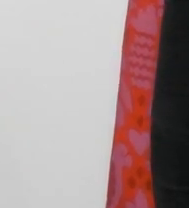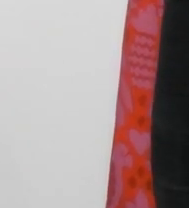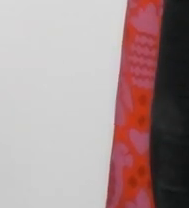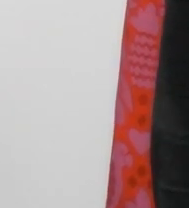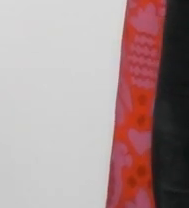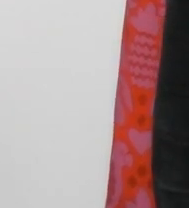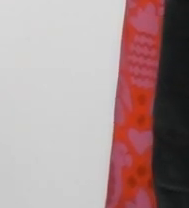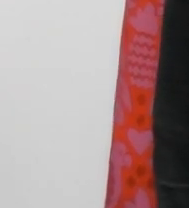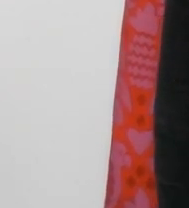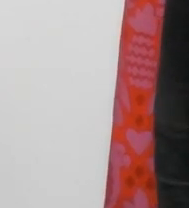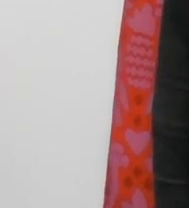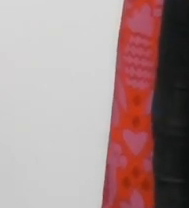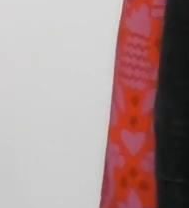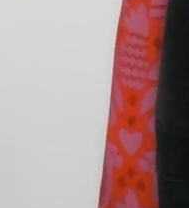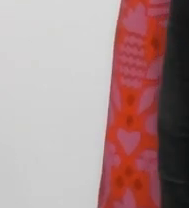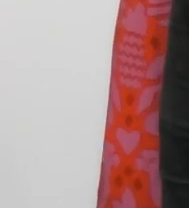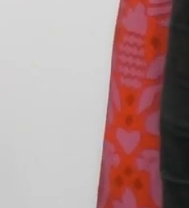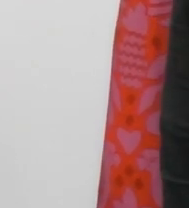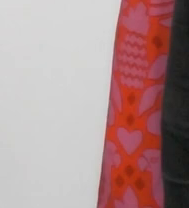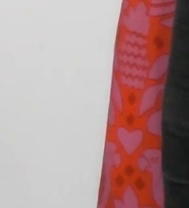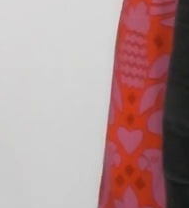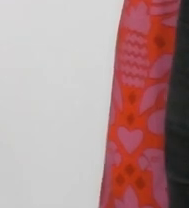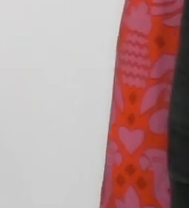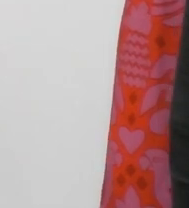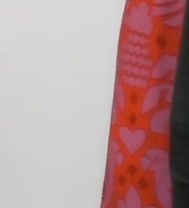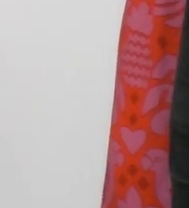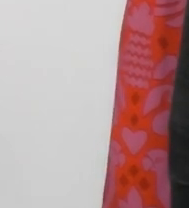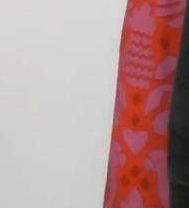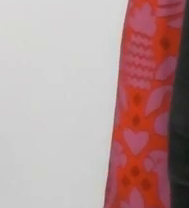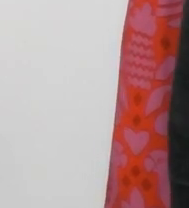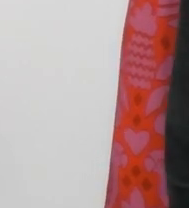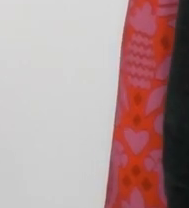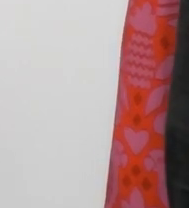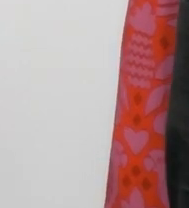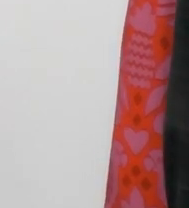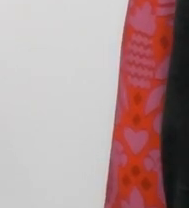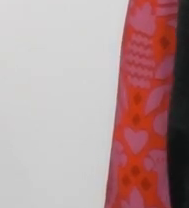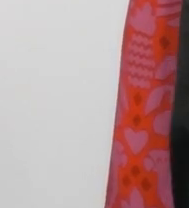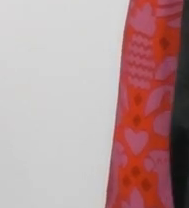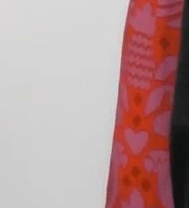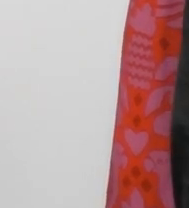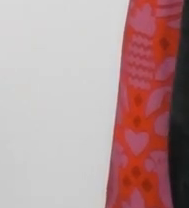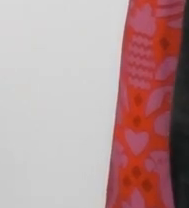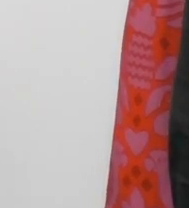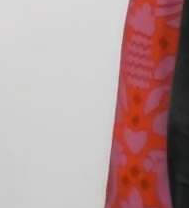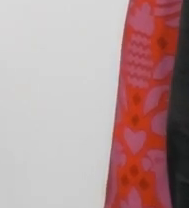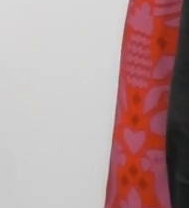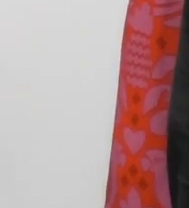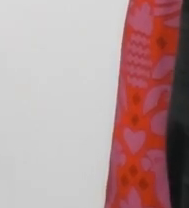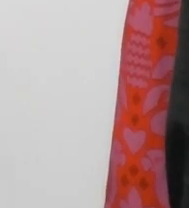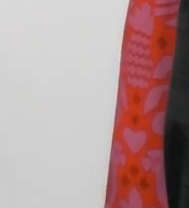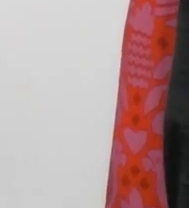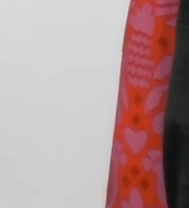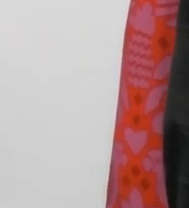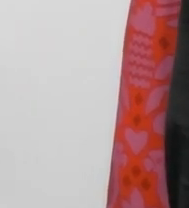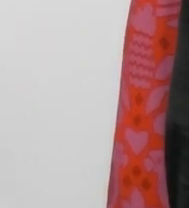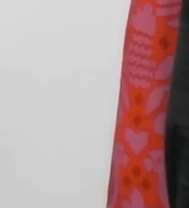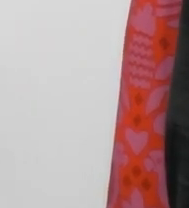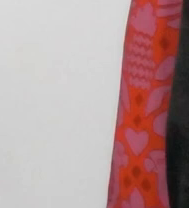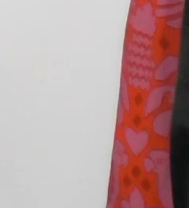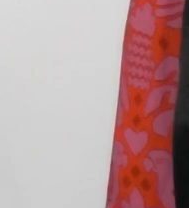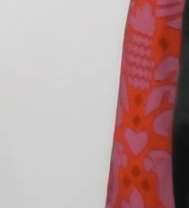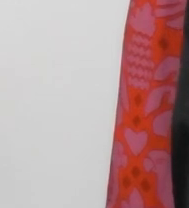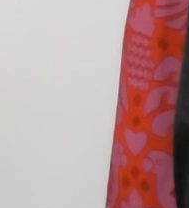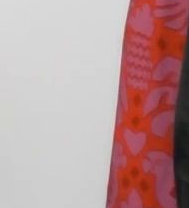mostrar e e e na verdade isso foi até após o processo né porque primeiro foi negado depois a gente foi pra